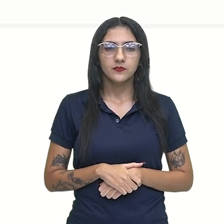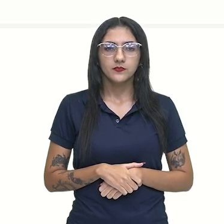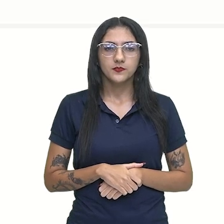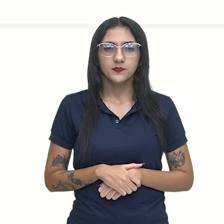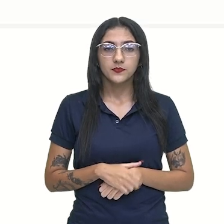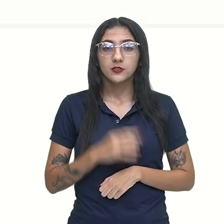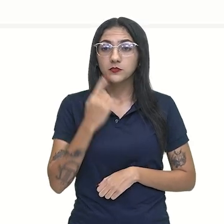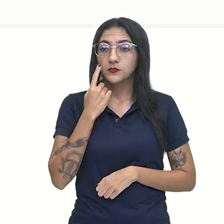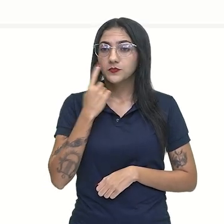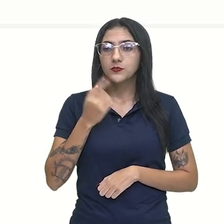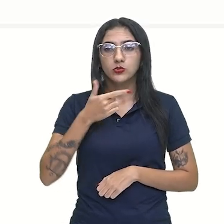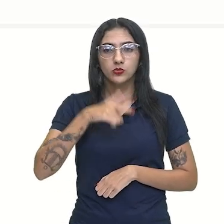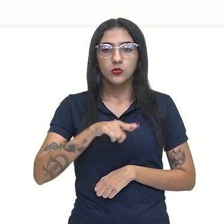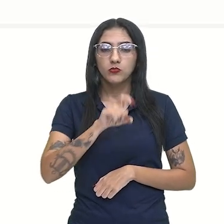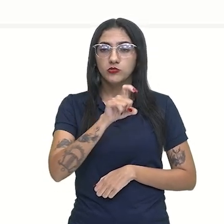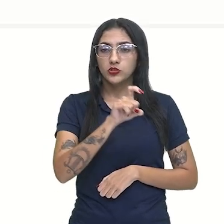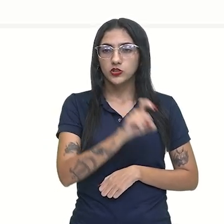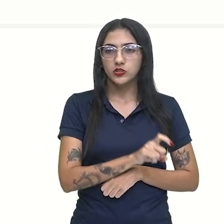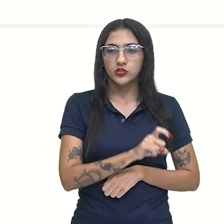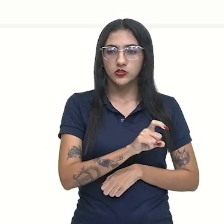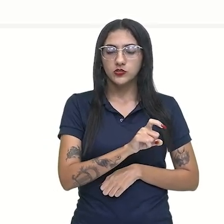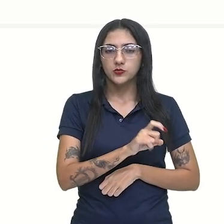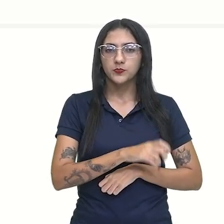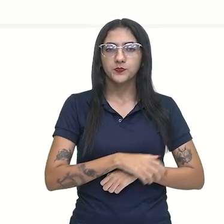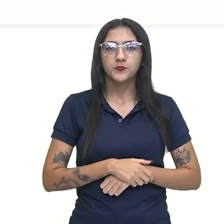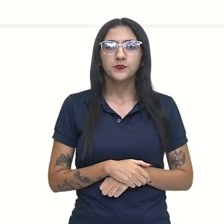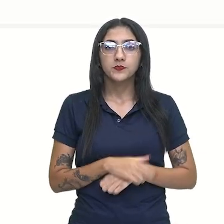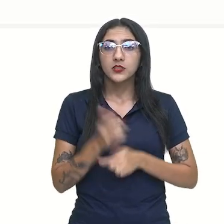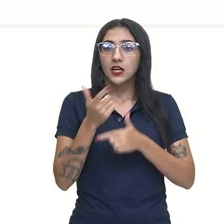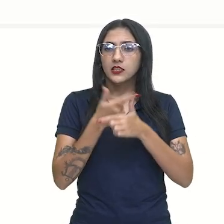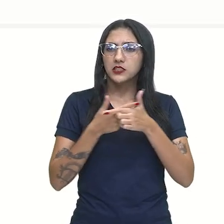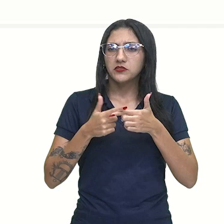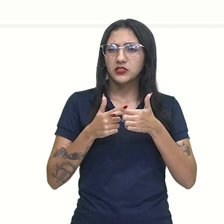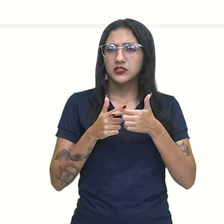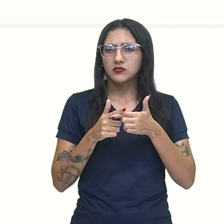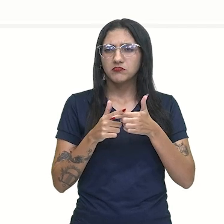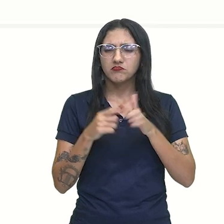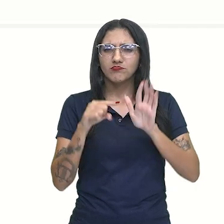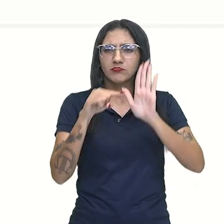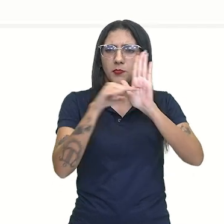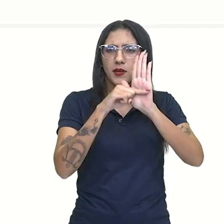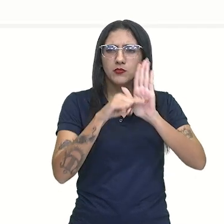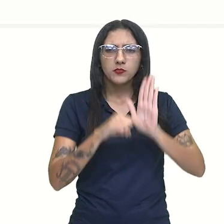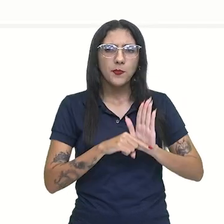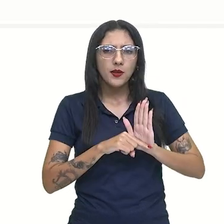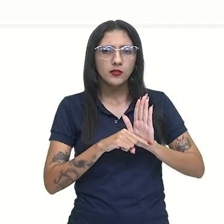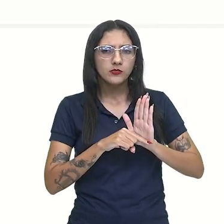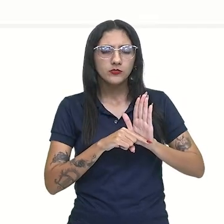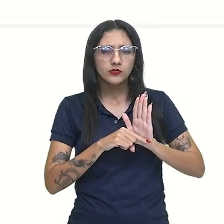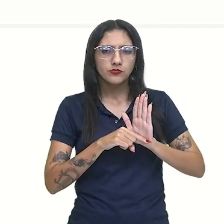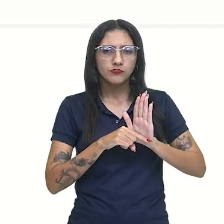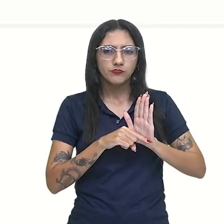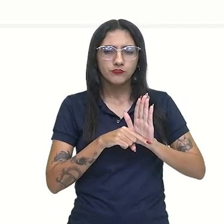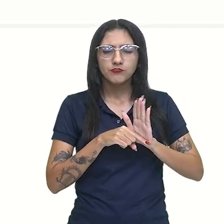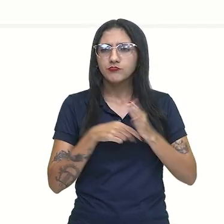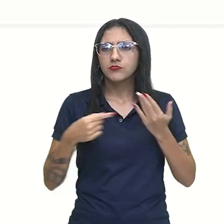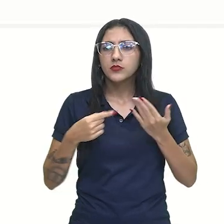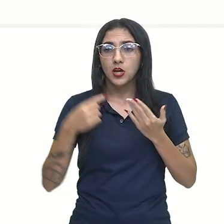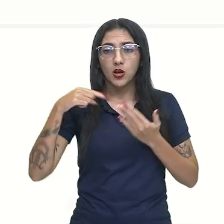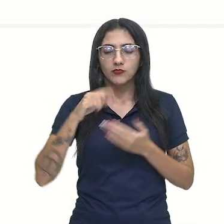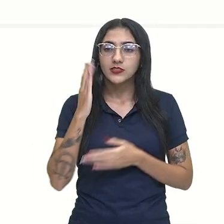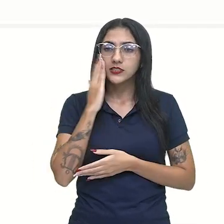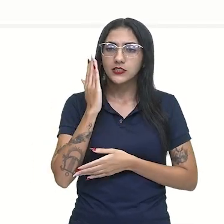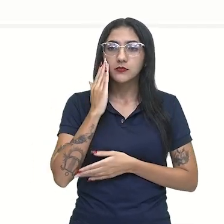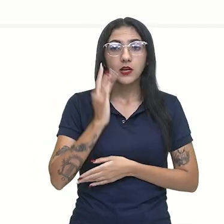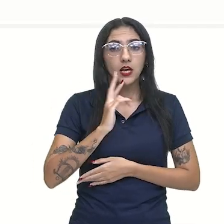Então, o x do vértice vai ser a divisão de negativo 3.000 com o negativo 6,